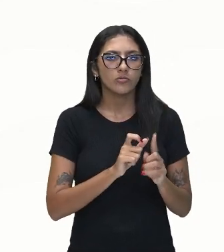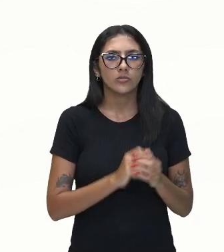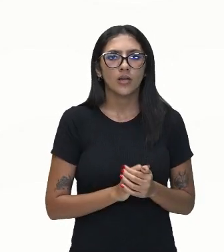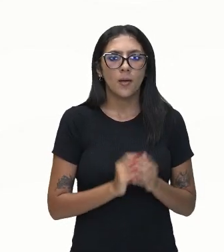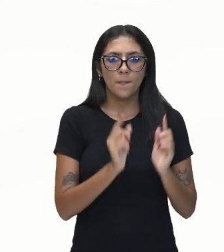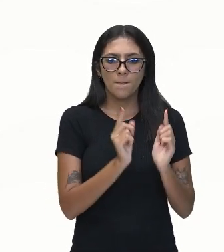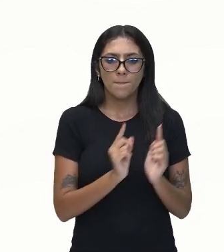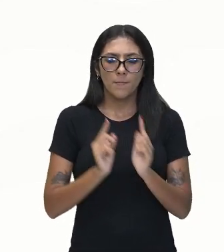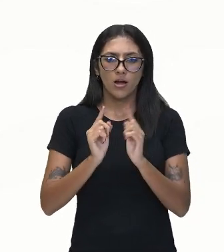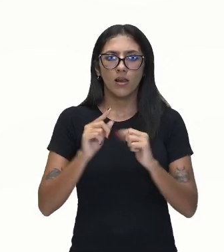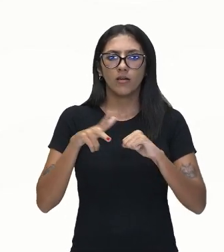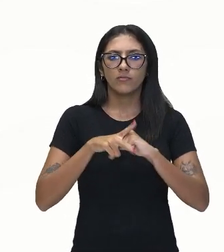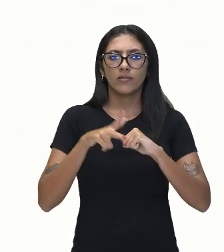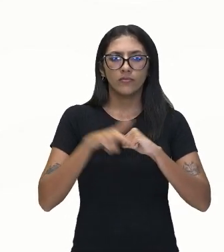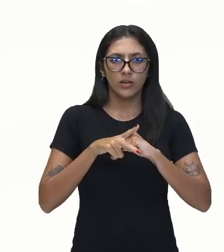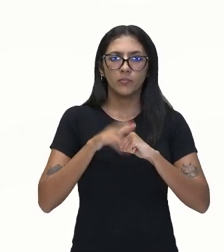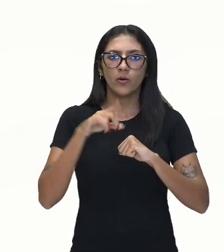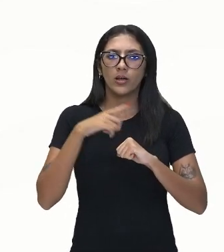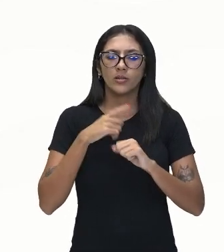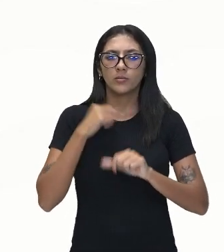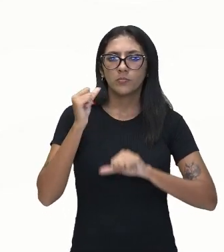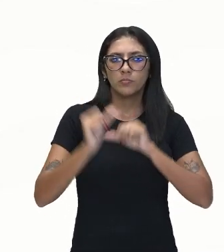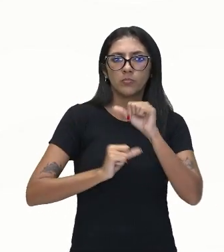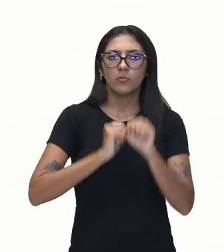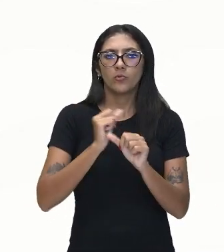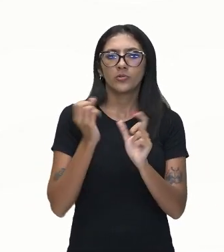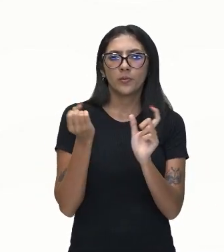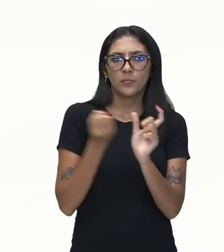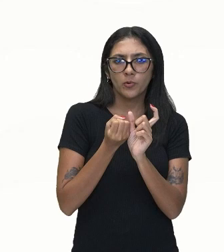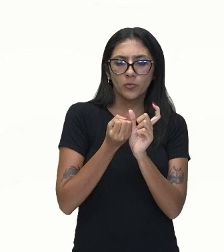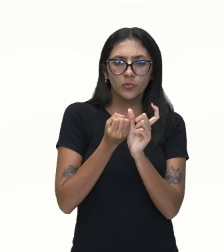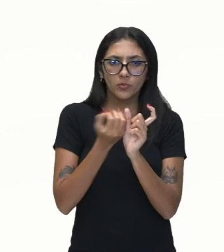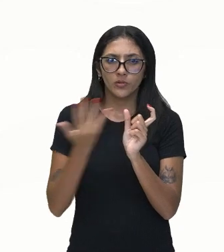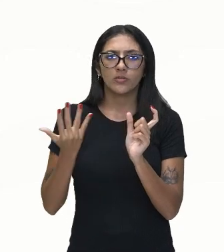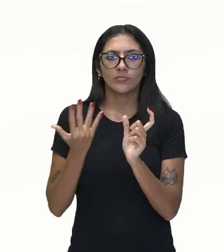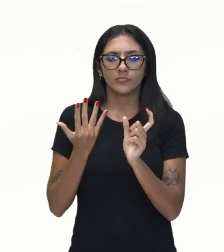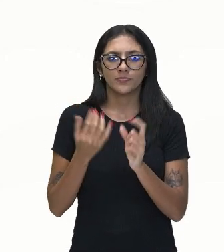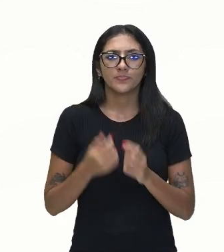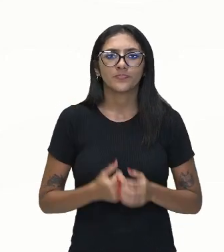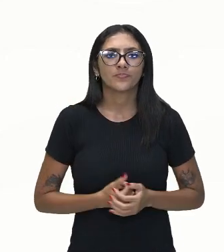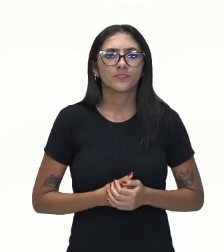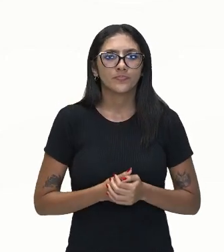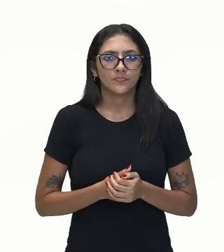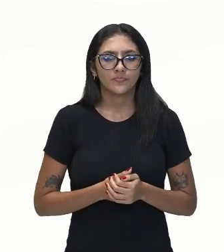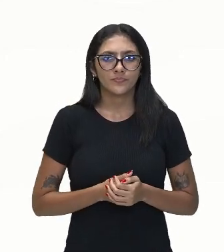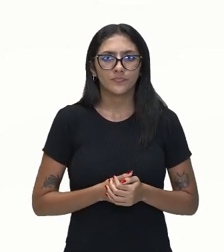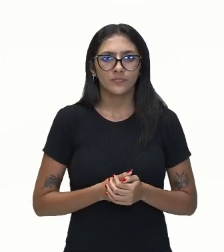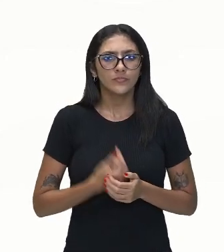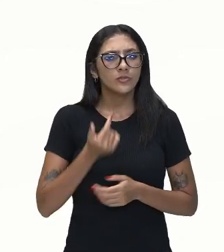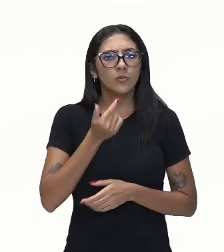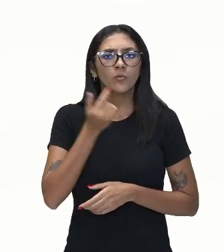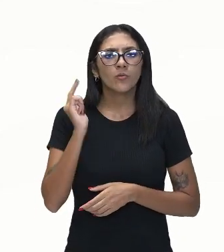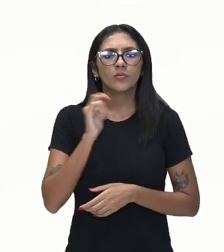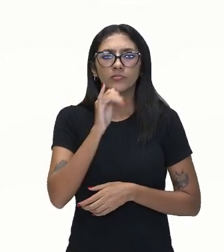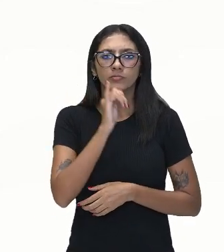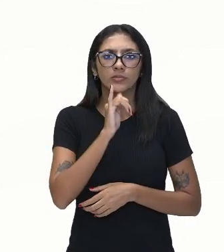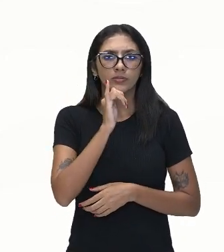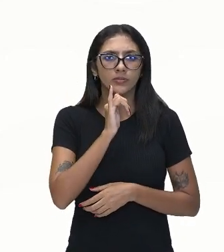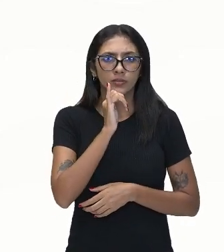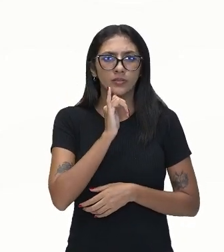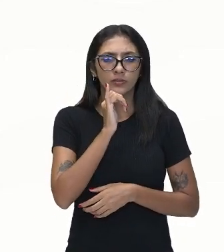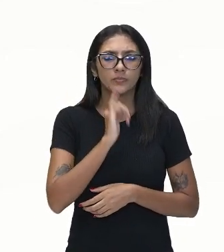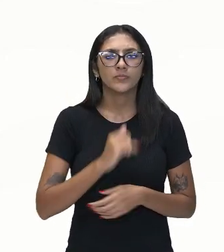plural, certo? Sujeito composto, antes do verbo, o verbo vai para o plural. Vamos ver a outra situação do